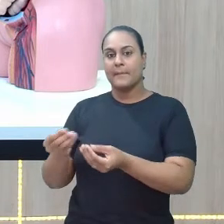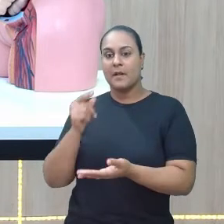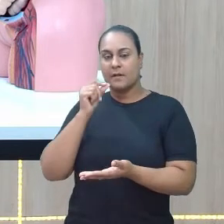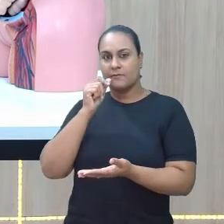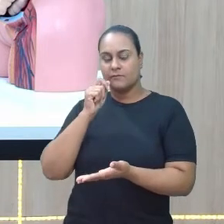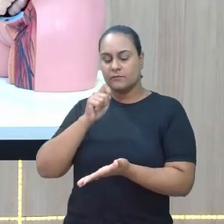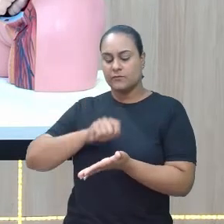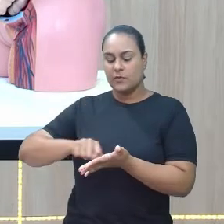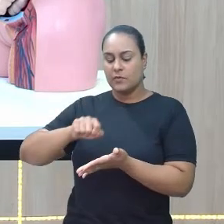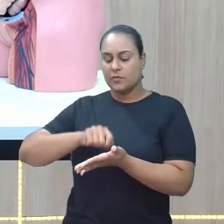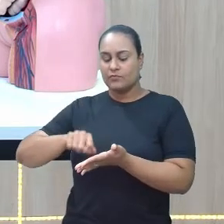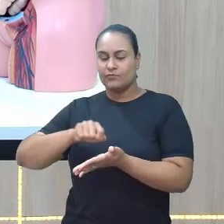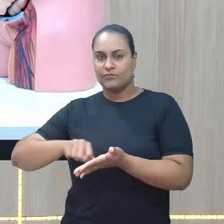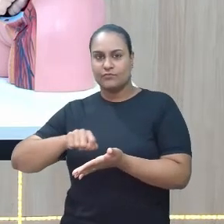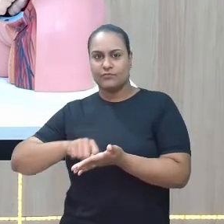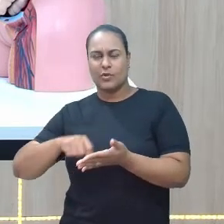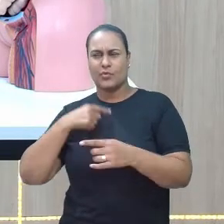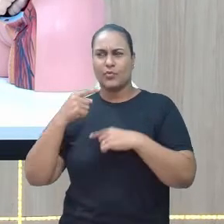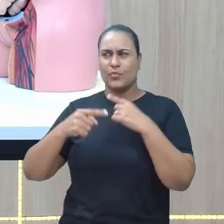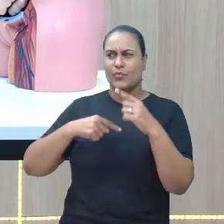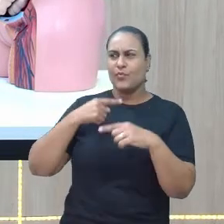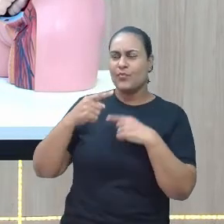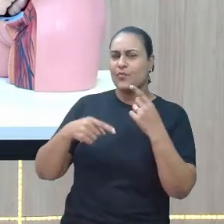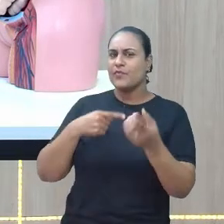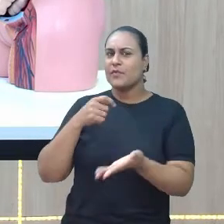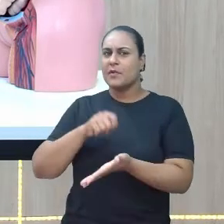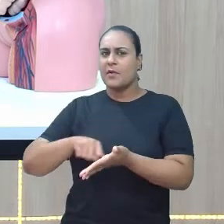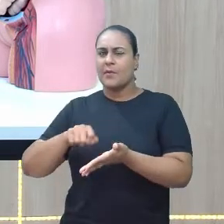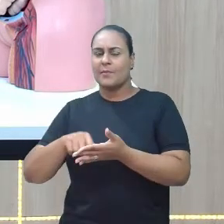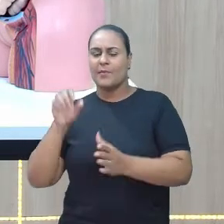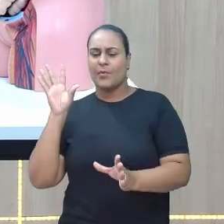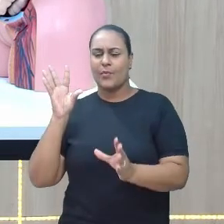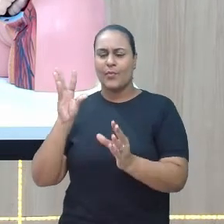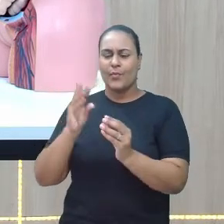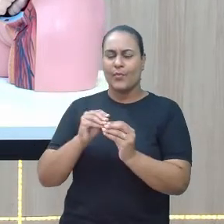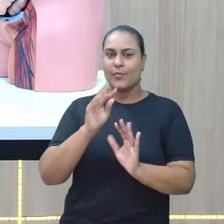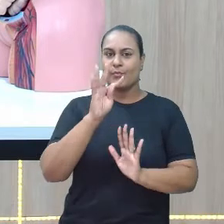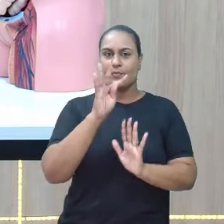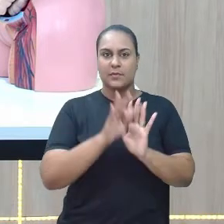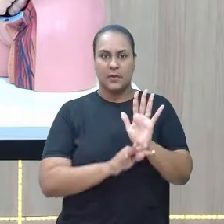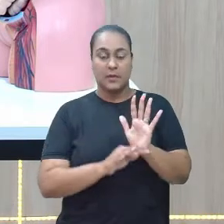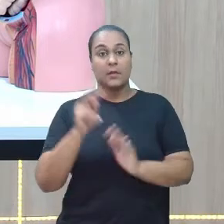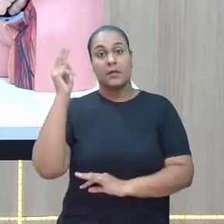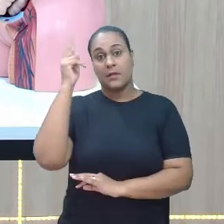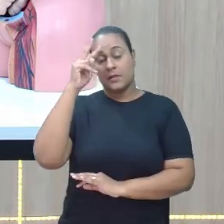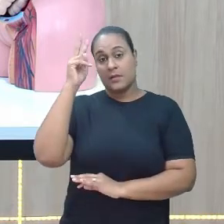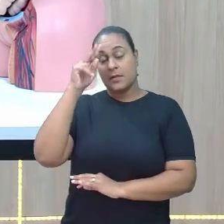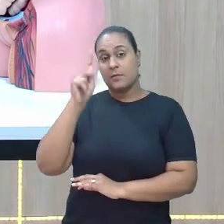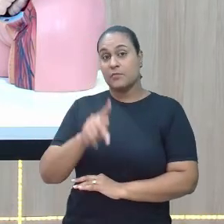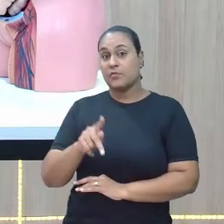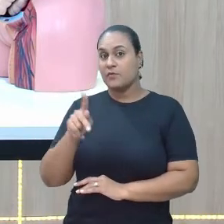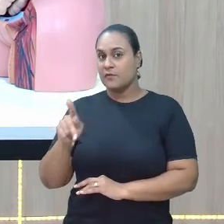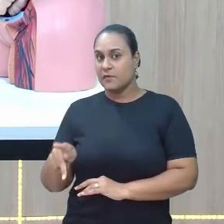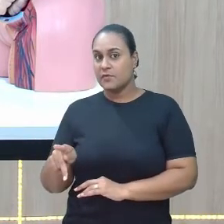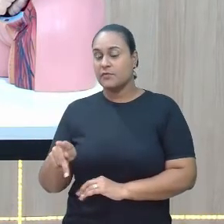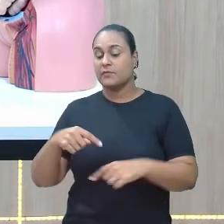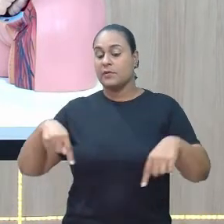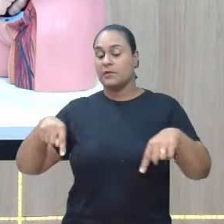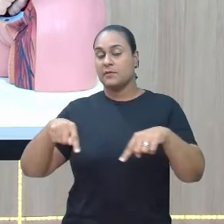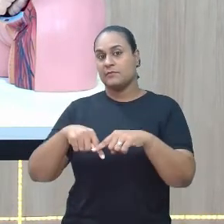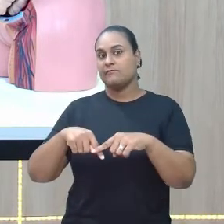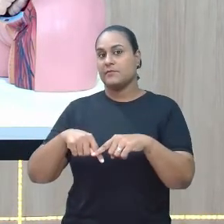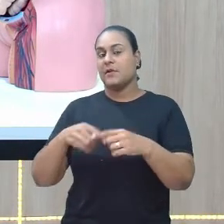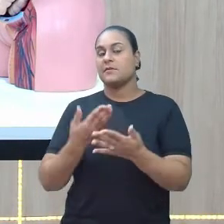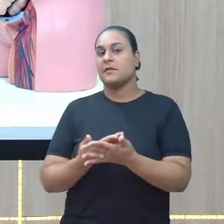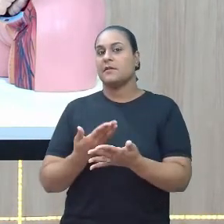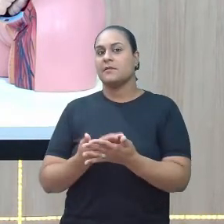lápis, vão anotando dúvidas, fazendo um resumozinho, um texto. Lembrem-se do professor que está na sua escola, ele